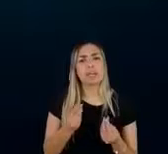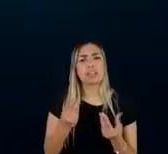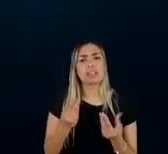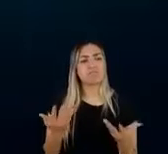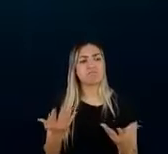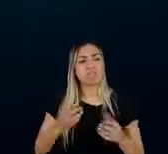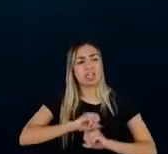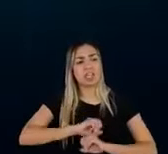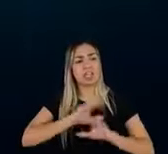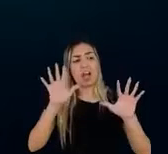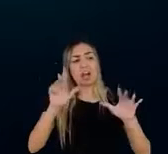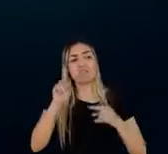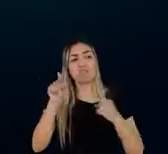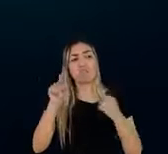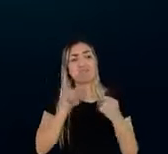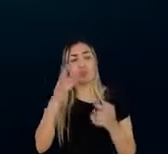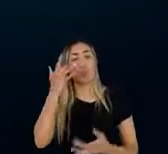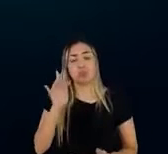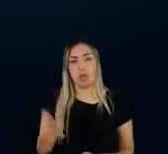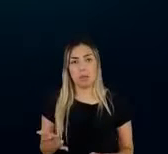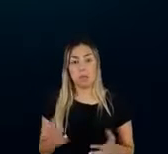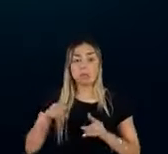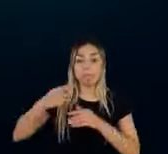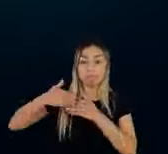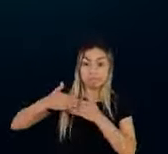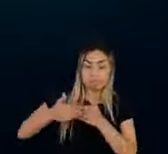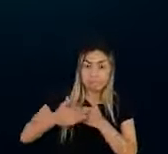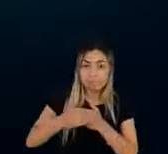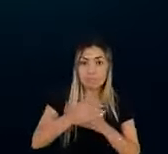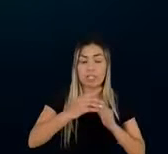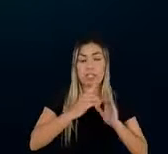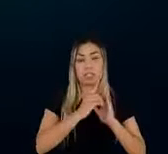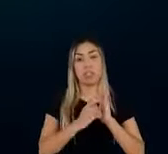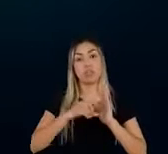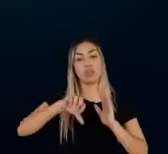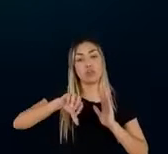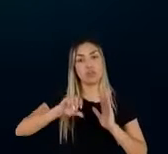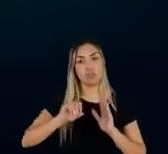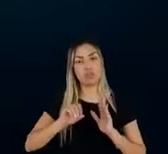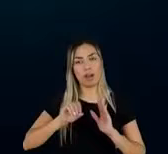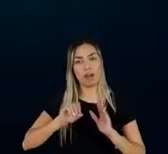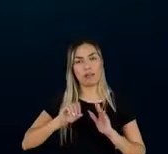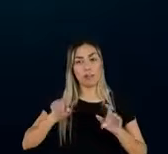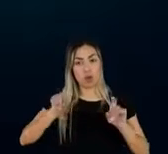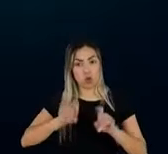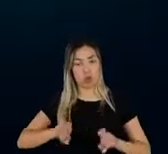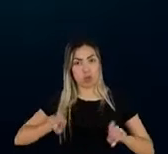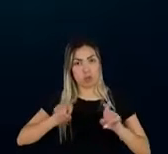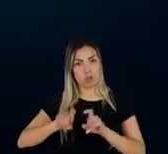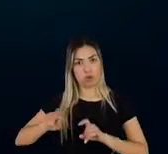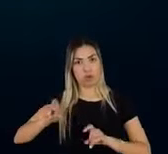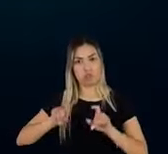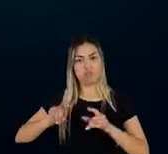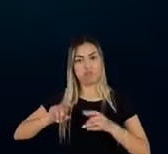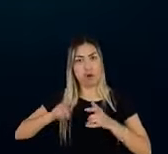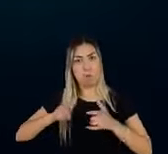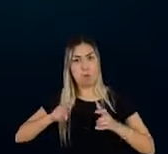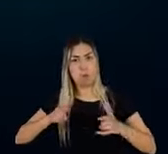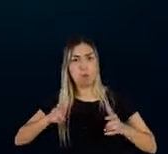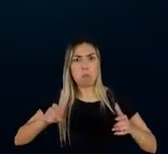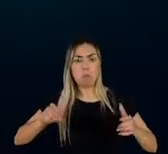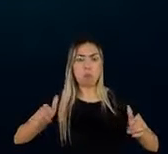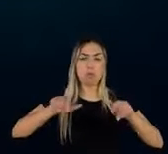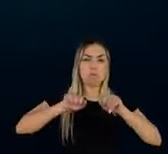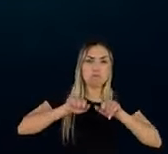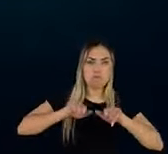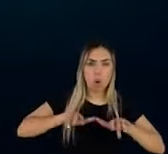era Clara né já na década de 90 essa rede de computadores na medida que ela foi se expandido ela